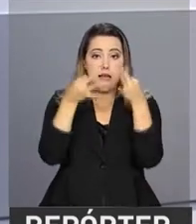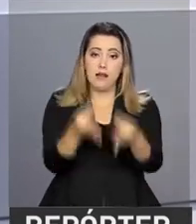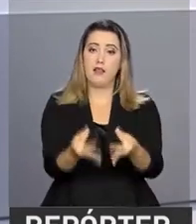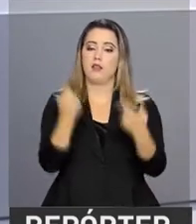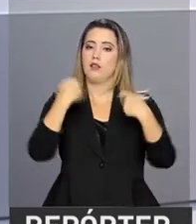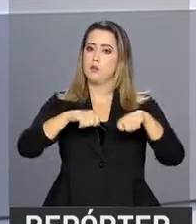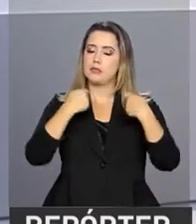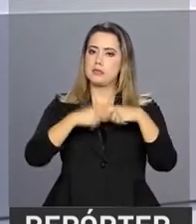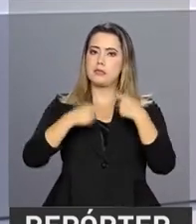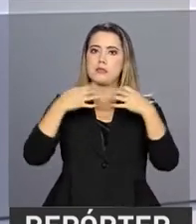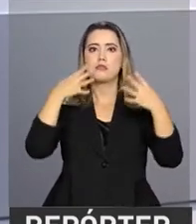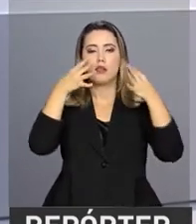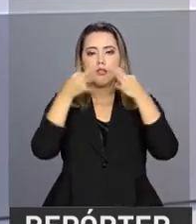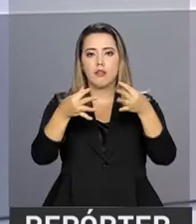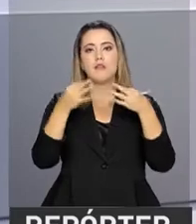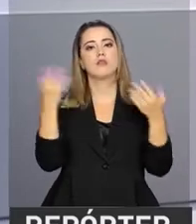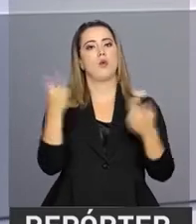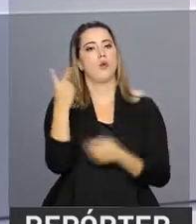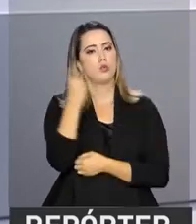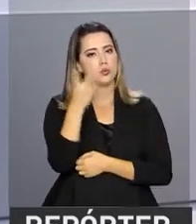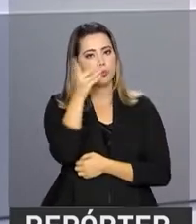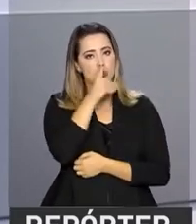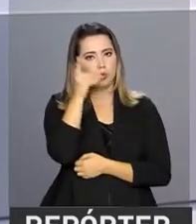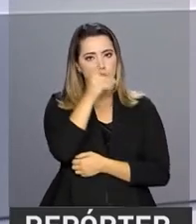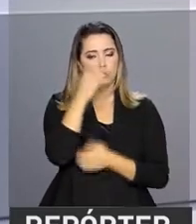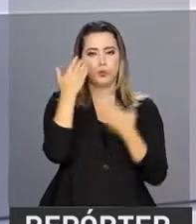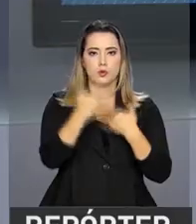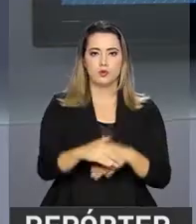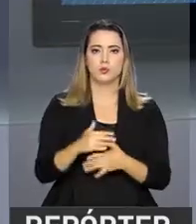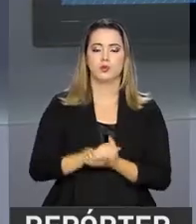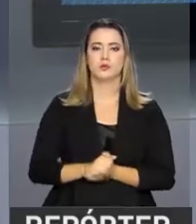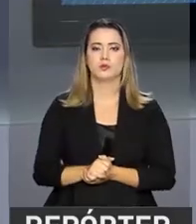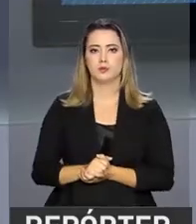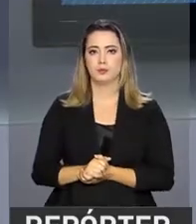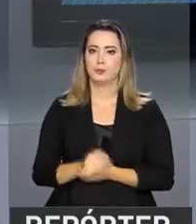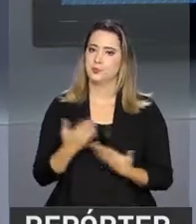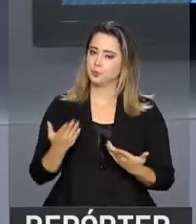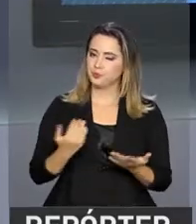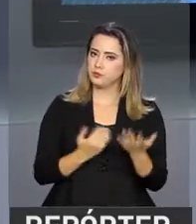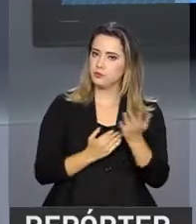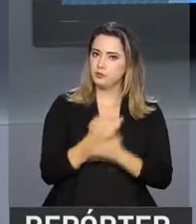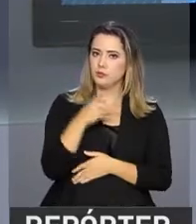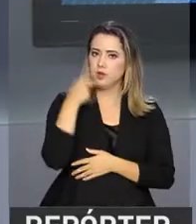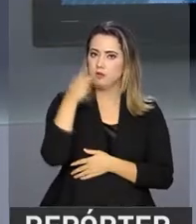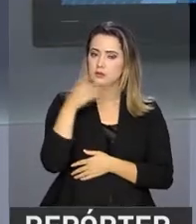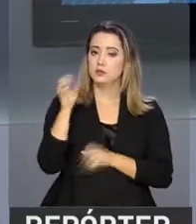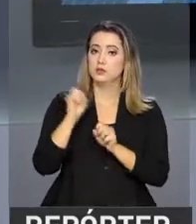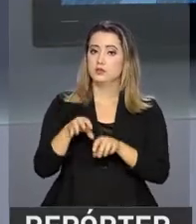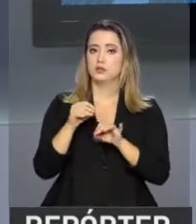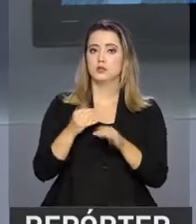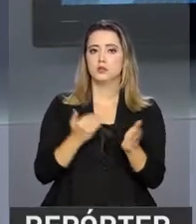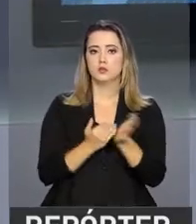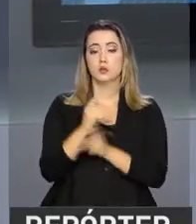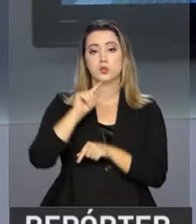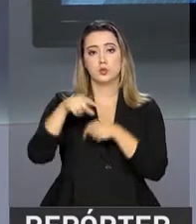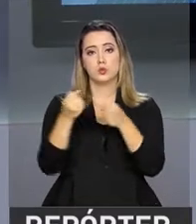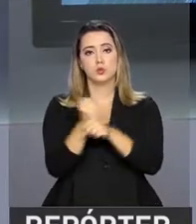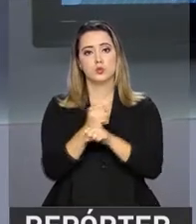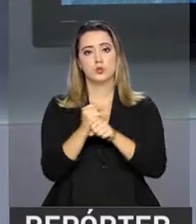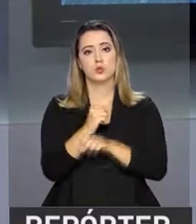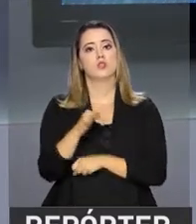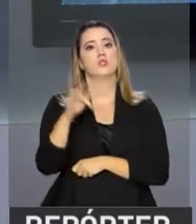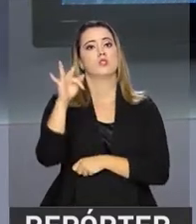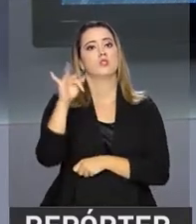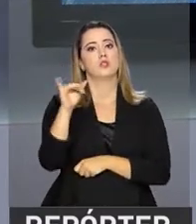devem ficar atentos neste segundo domingo de aplicação e ainda falando sobre educação a partir do ano que vem o